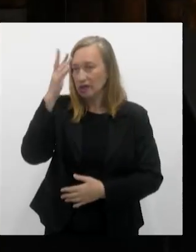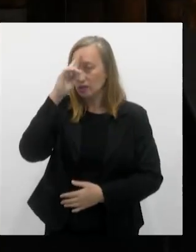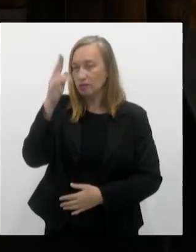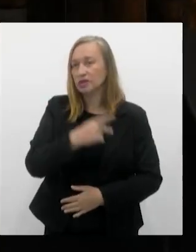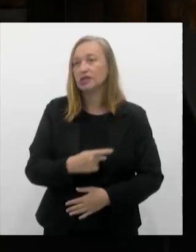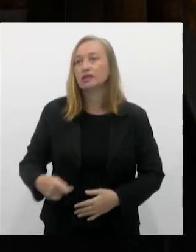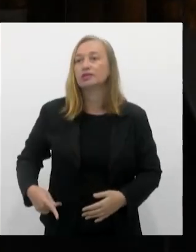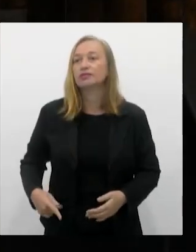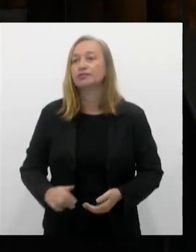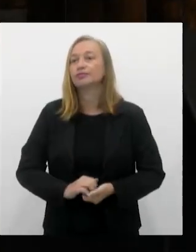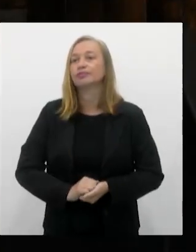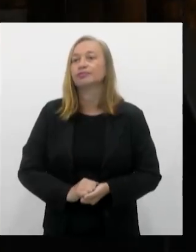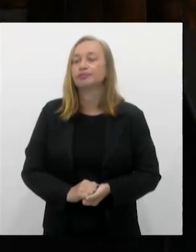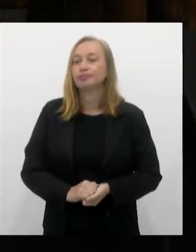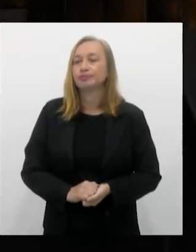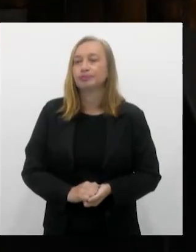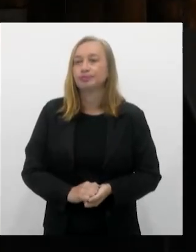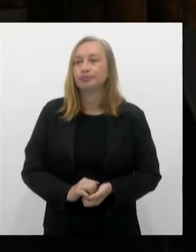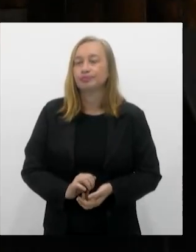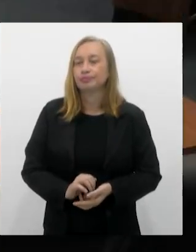presidente.